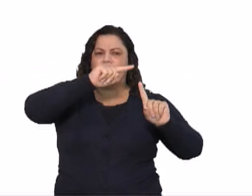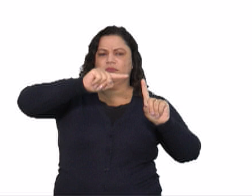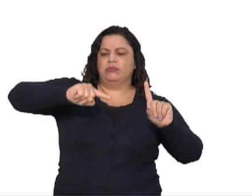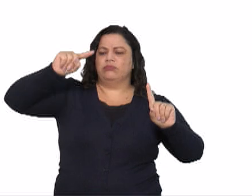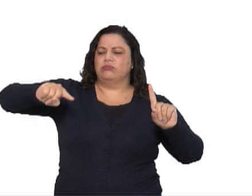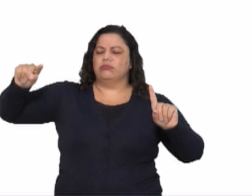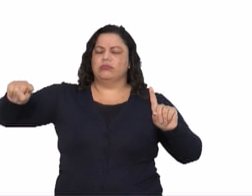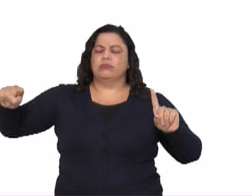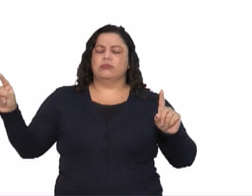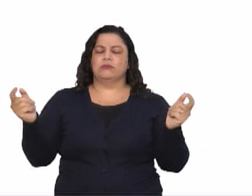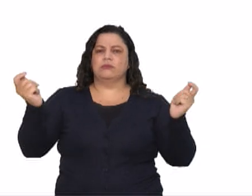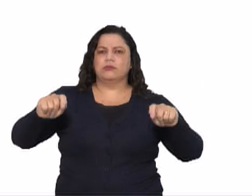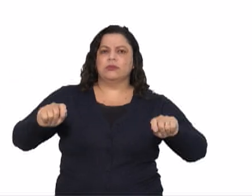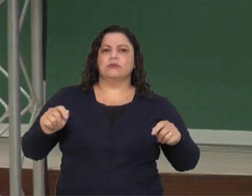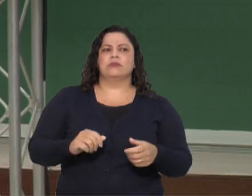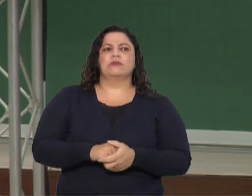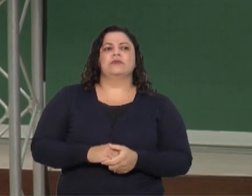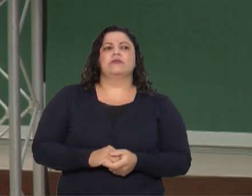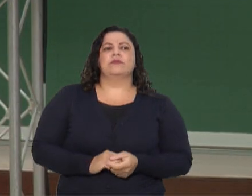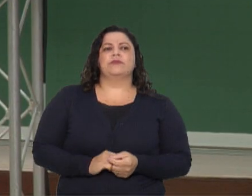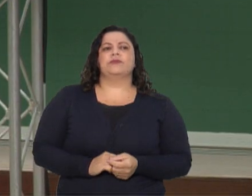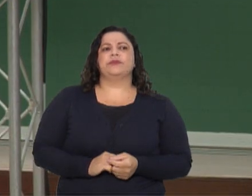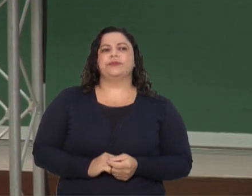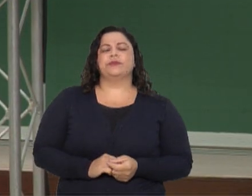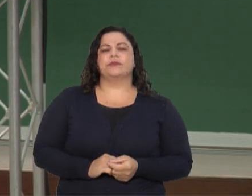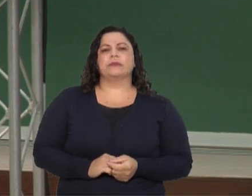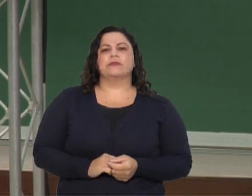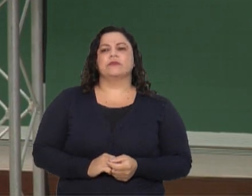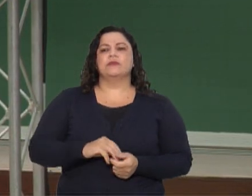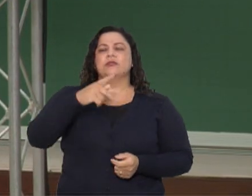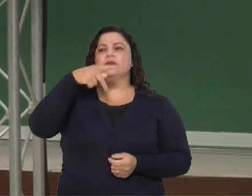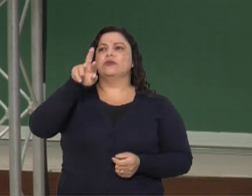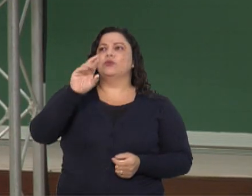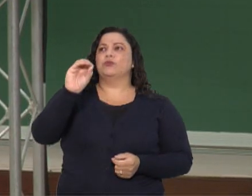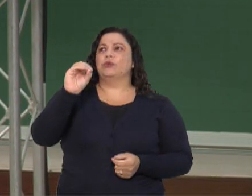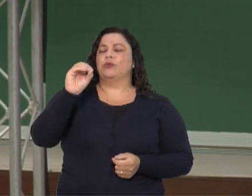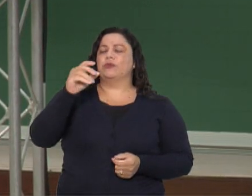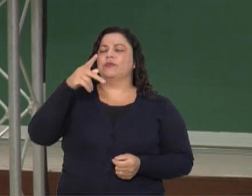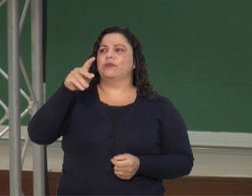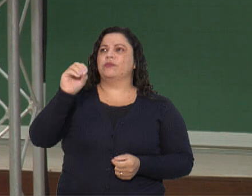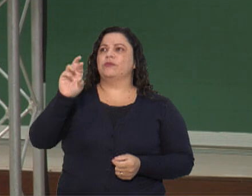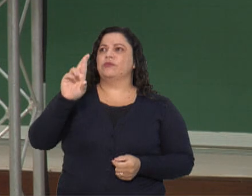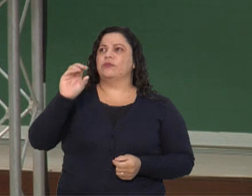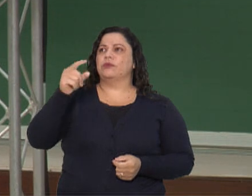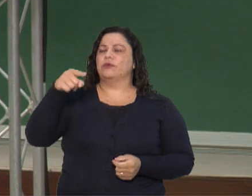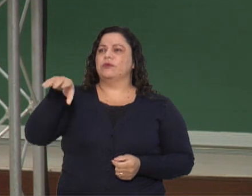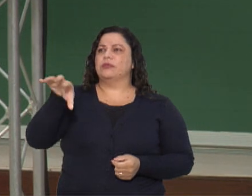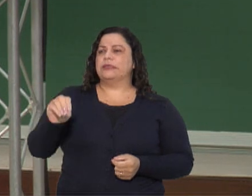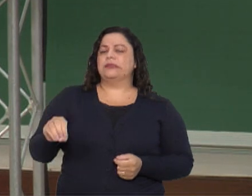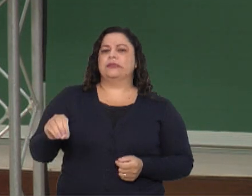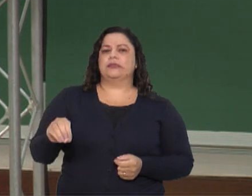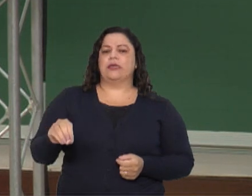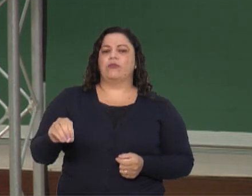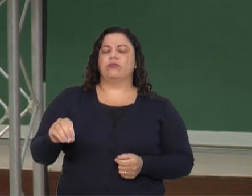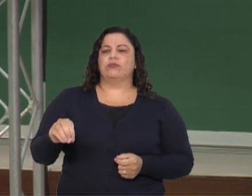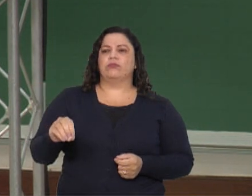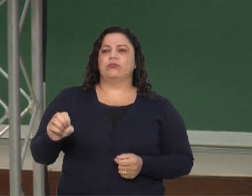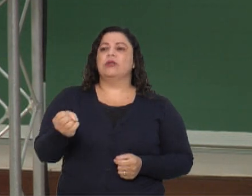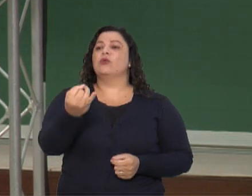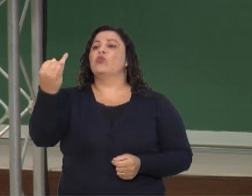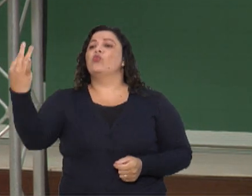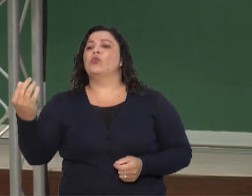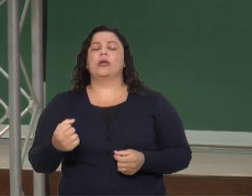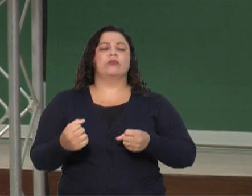gente tem que entender sobre proporção. Proporção é uma medida coerente entre as partes. A gente fala também